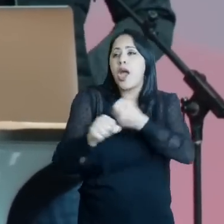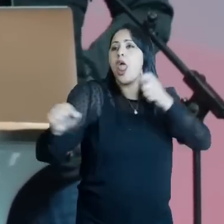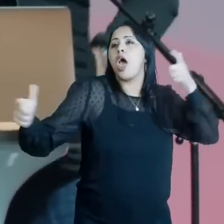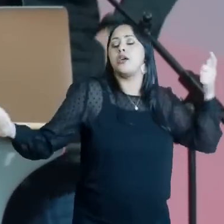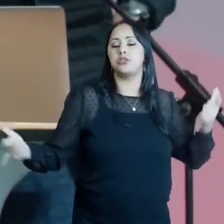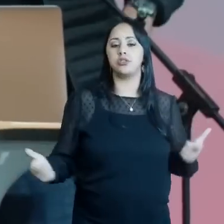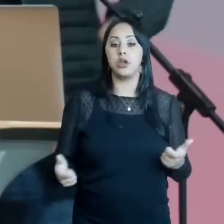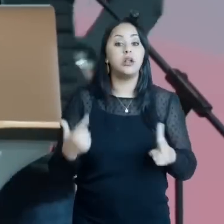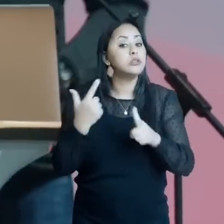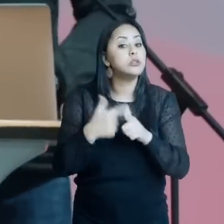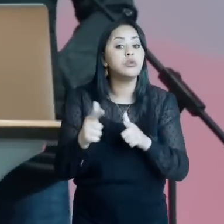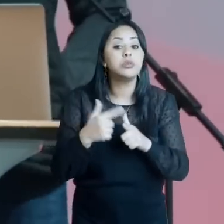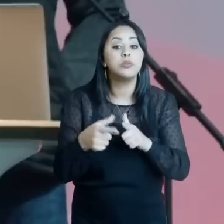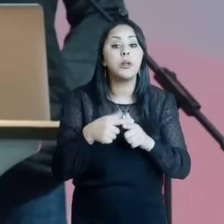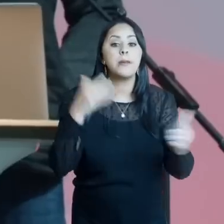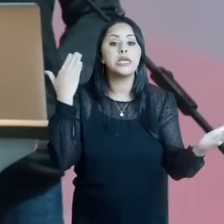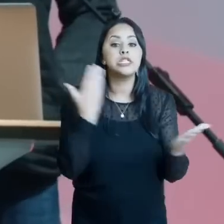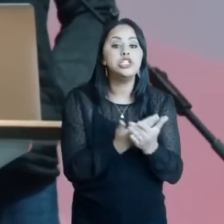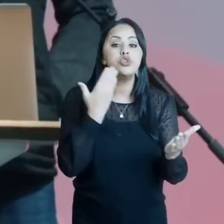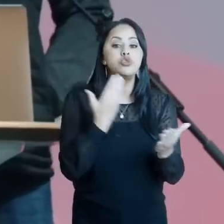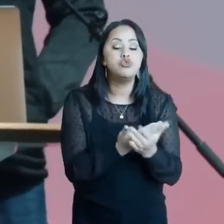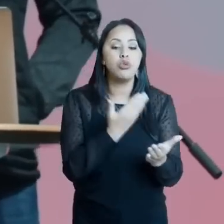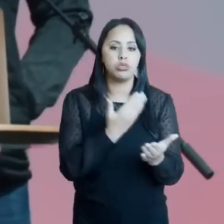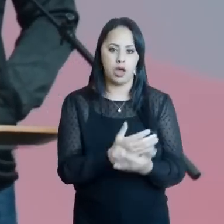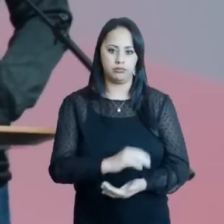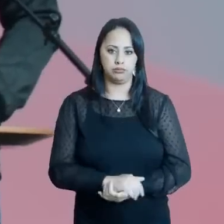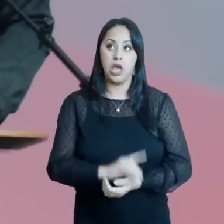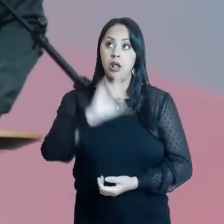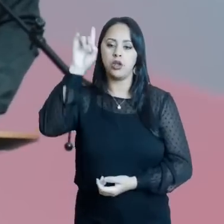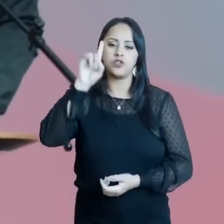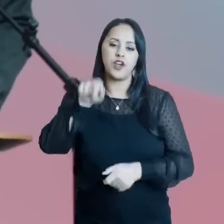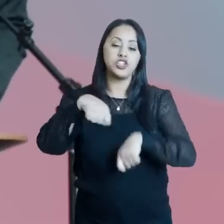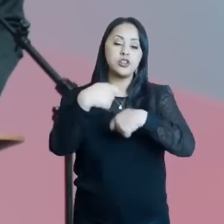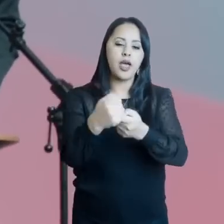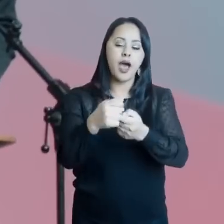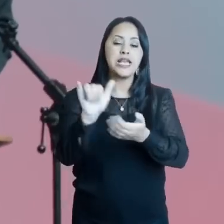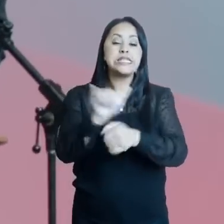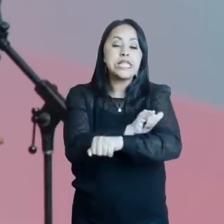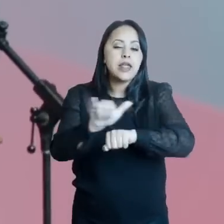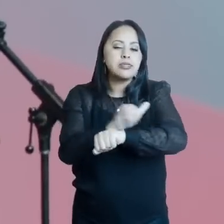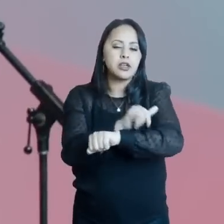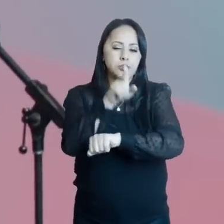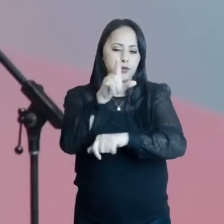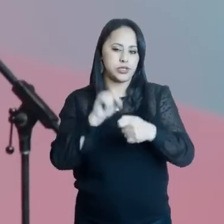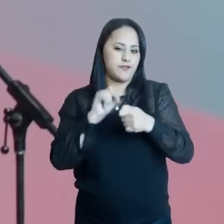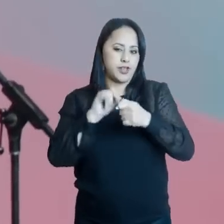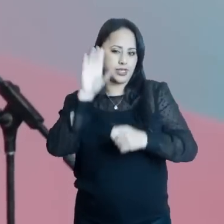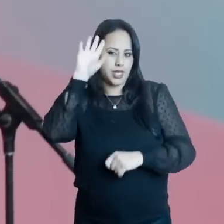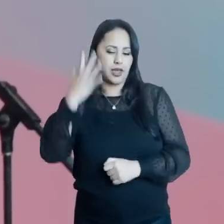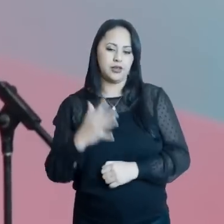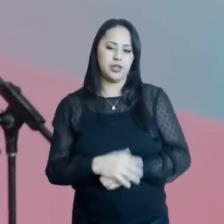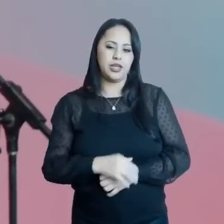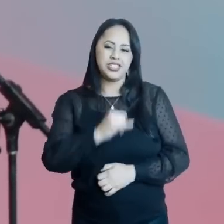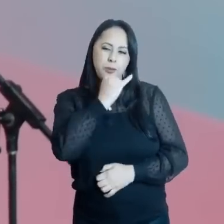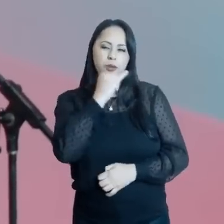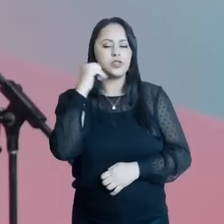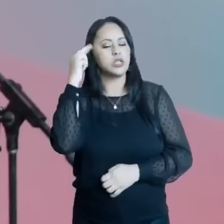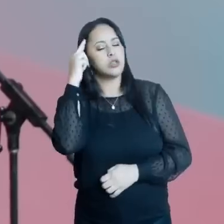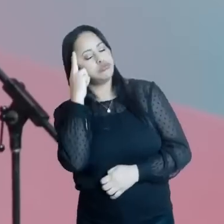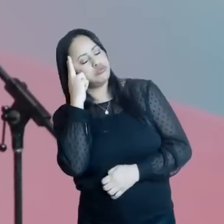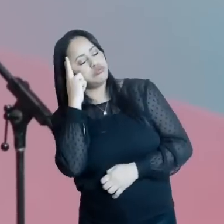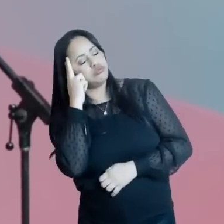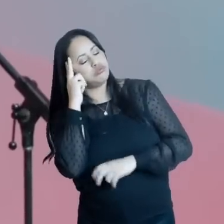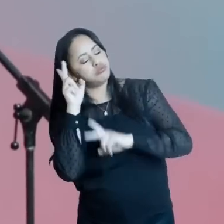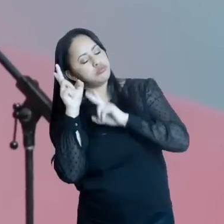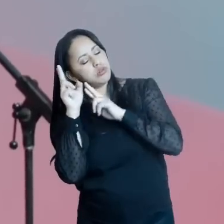quando você começa a ver, buscar detalhes sobre ele, Deus vai te dando estratégias para você poder realizar ele. Então, quando você está dormindo, quando você está sonhando,